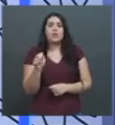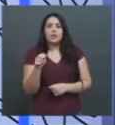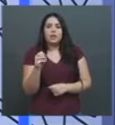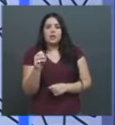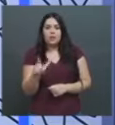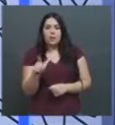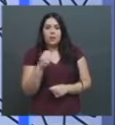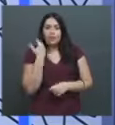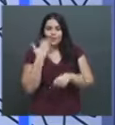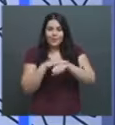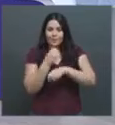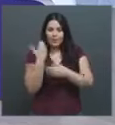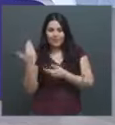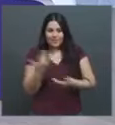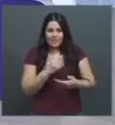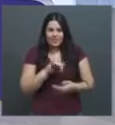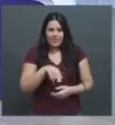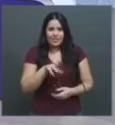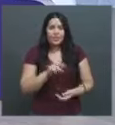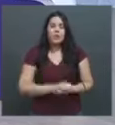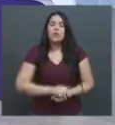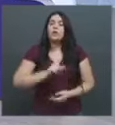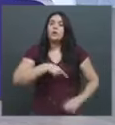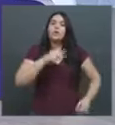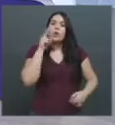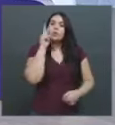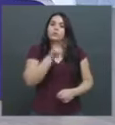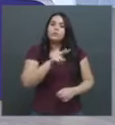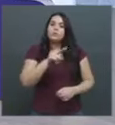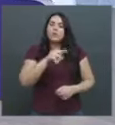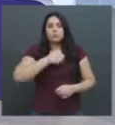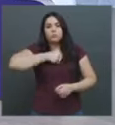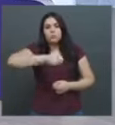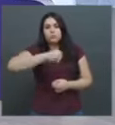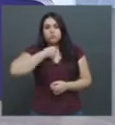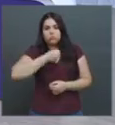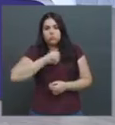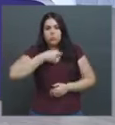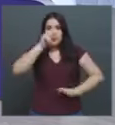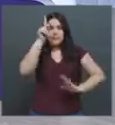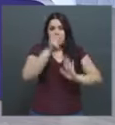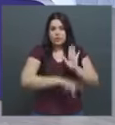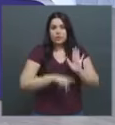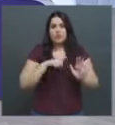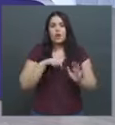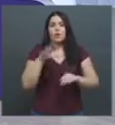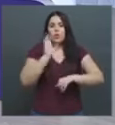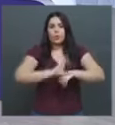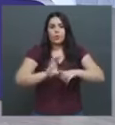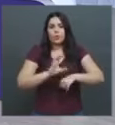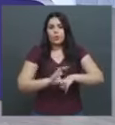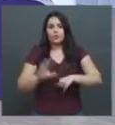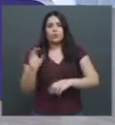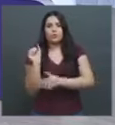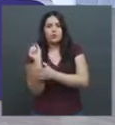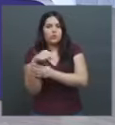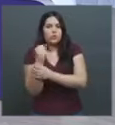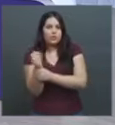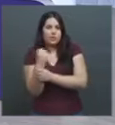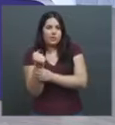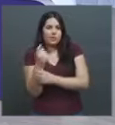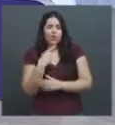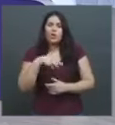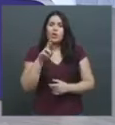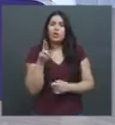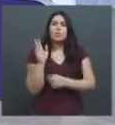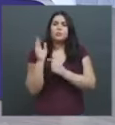Boa noite. Nós vimos agora há pouco a reportagem desse projeto que envolve o curso de fisioterapia da UFO. Doutor, um exemplo que